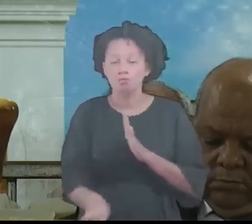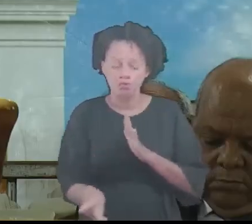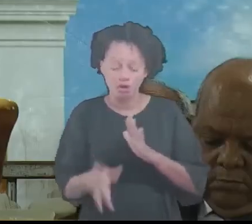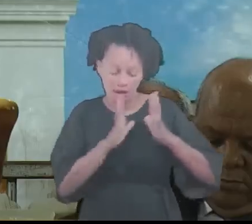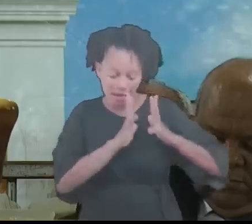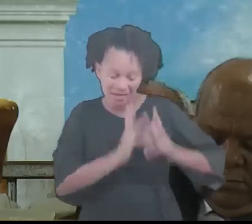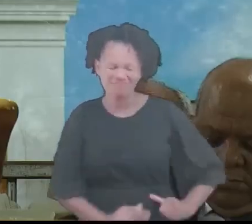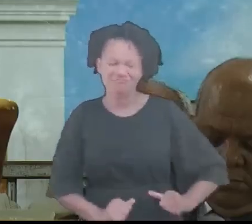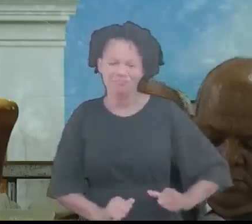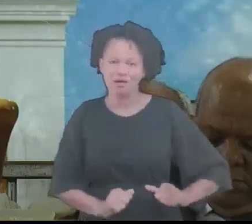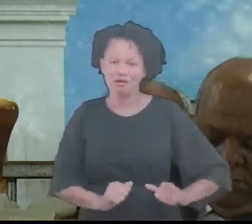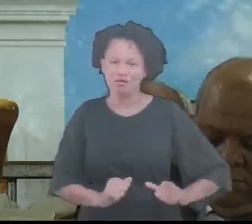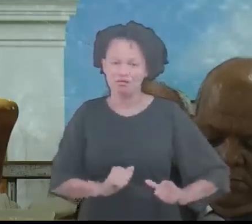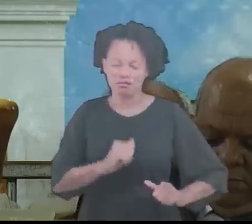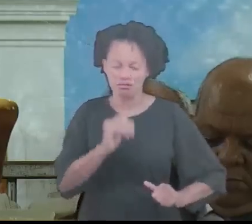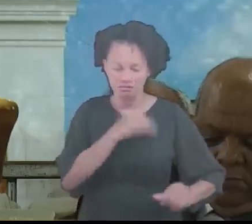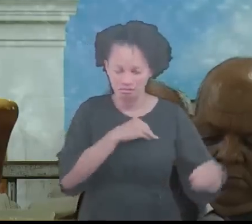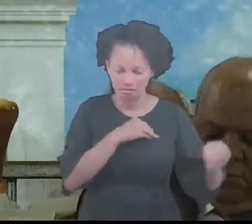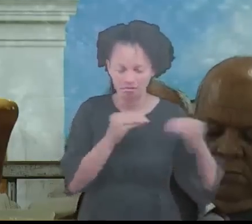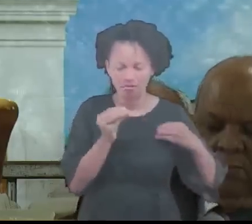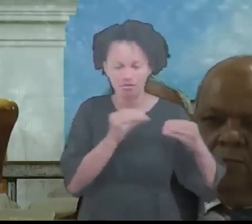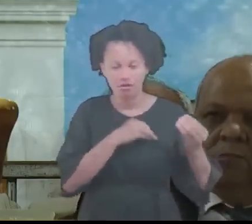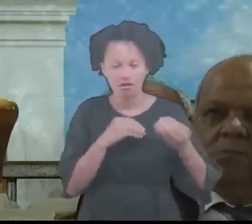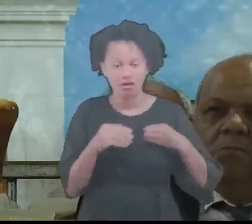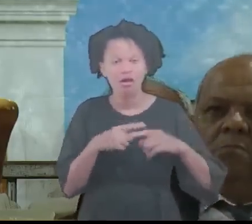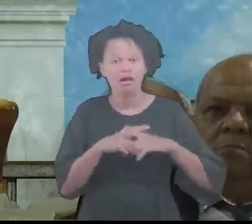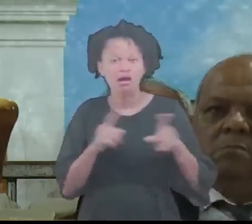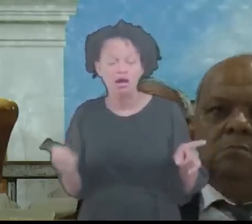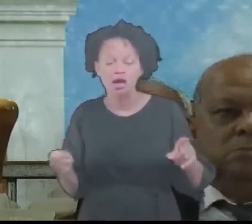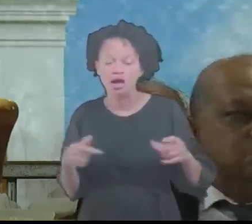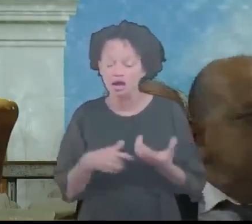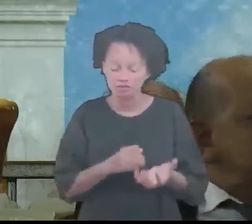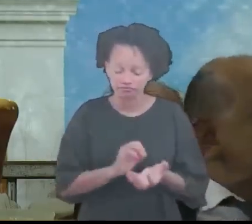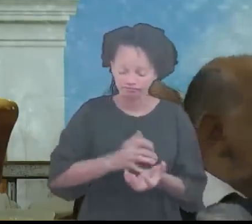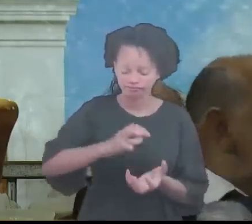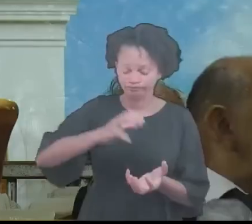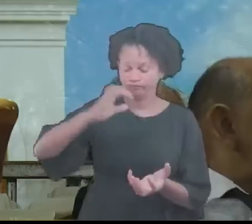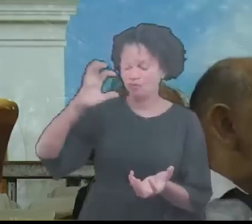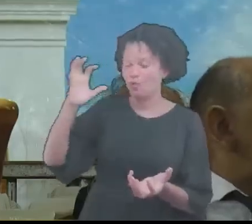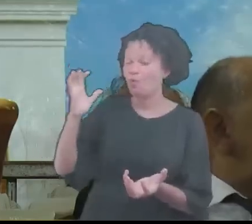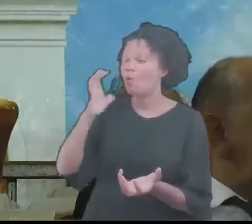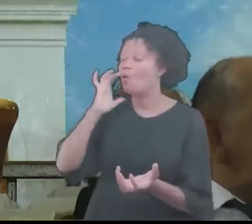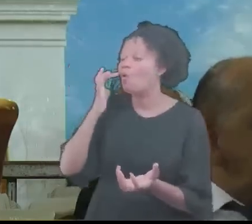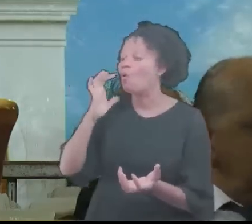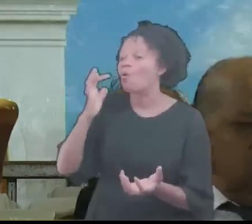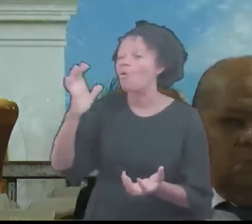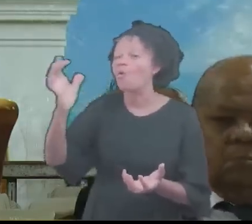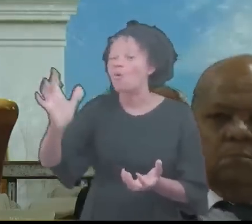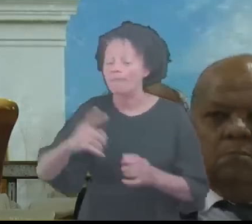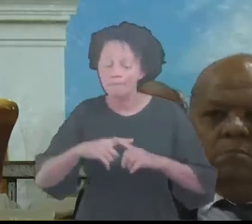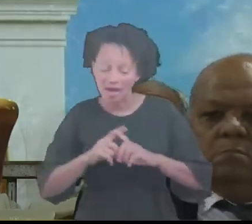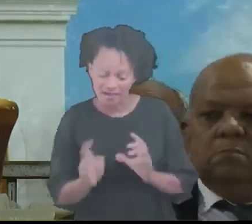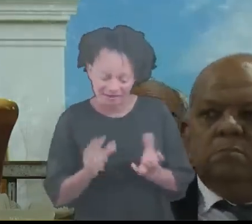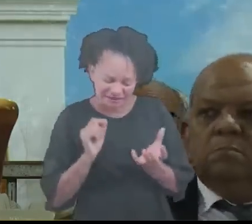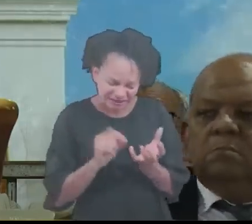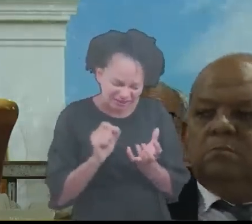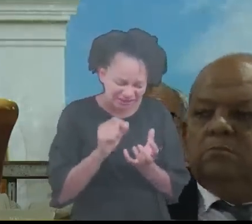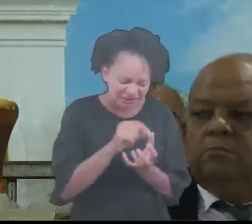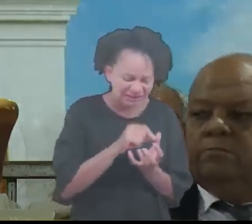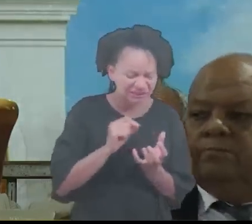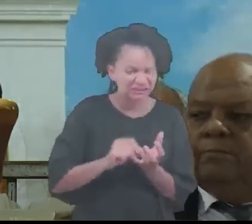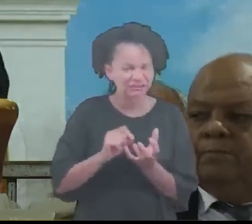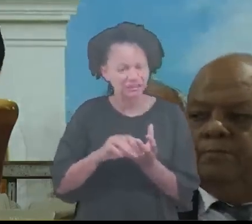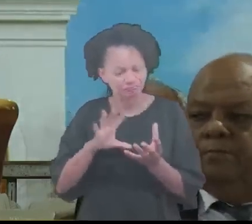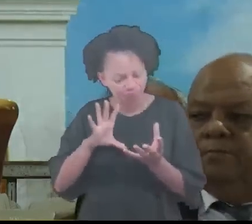joias de Deus, elas são de ouro, mas elas são cravejadas, elas são